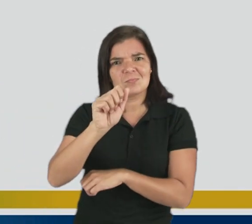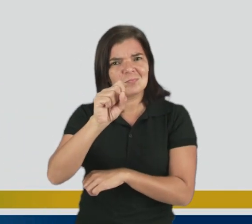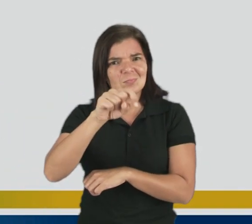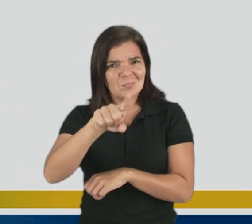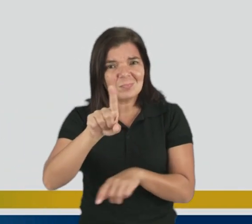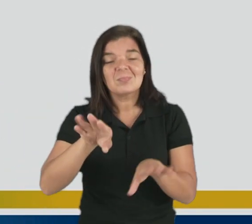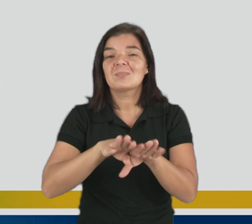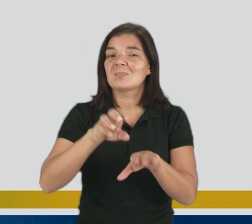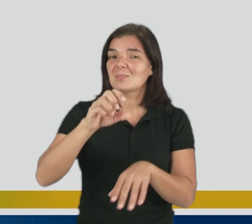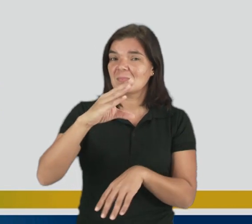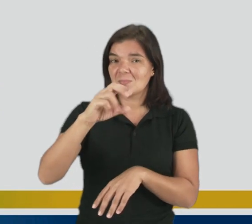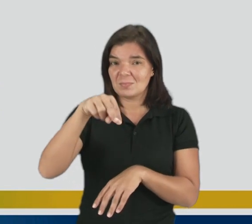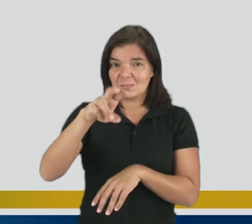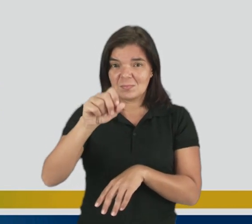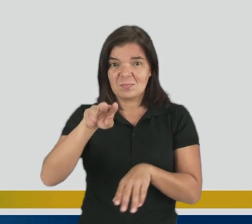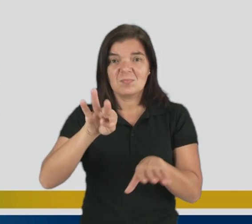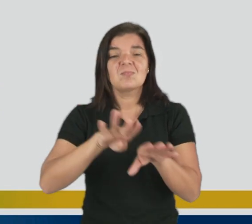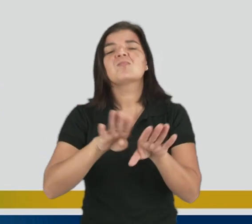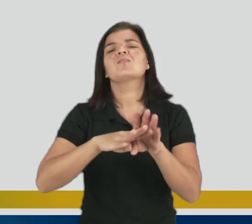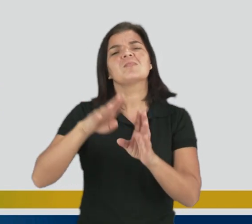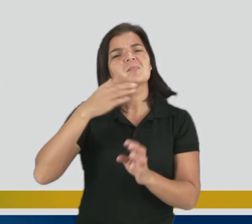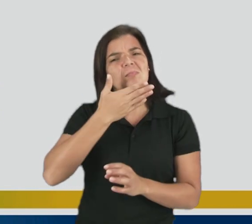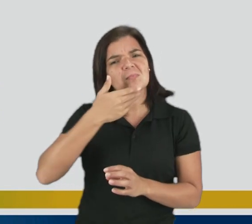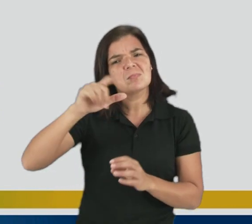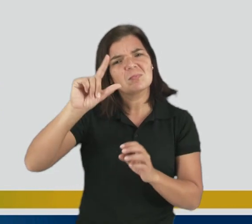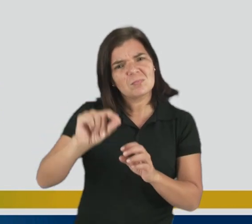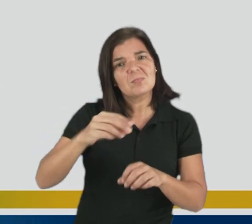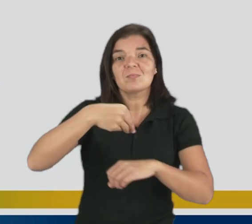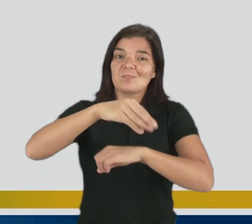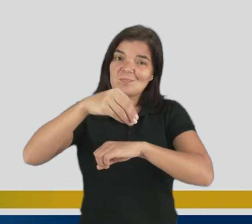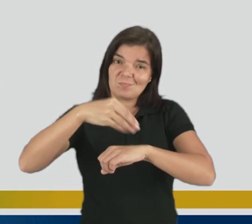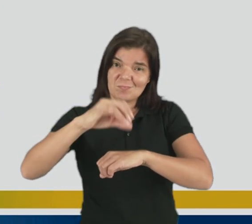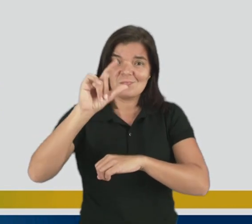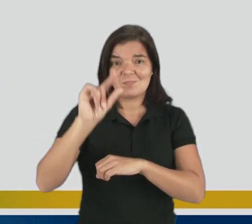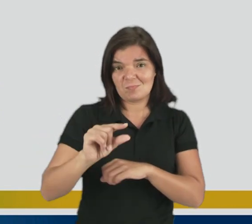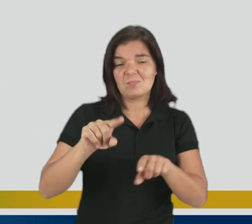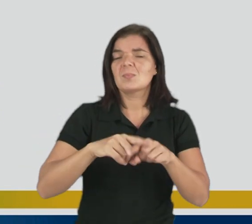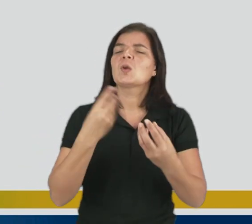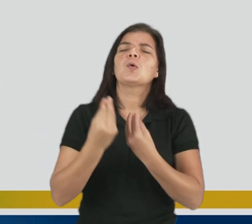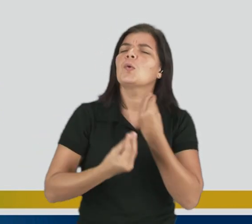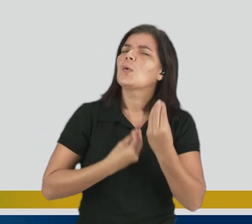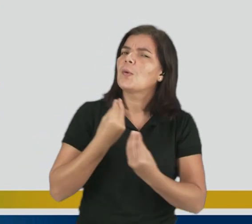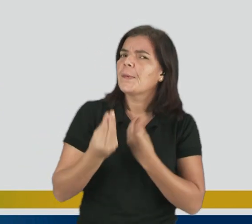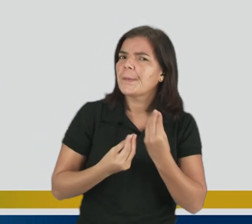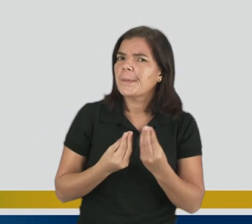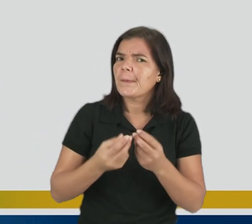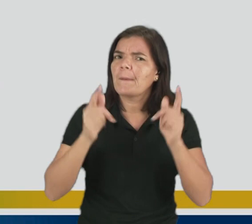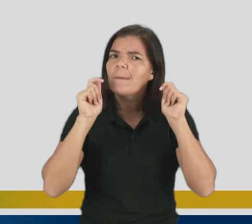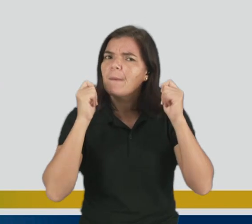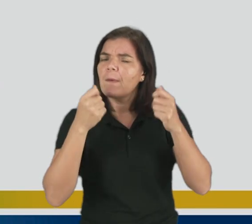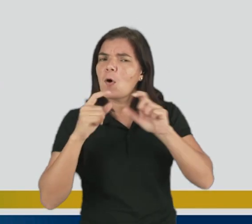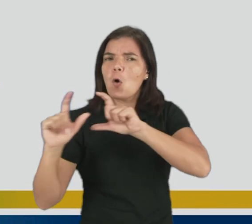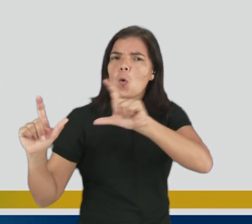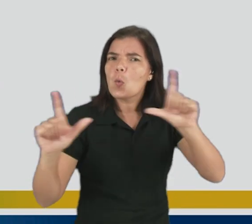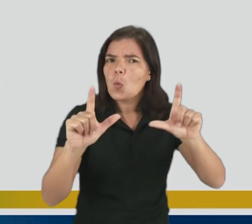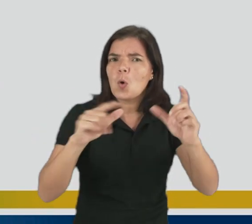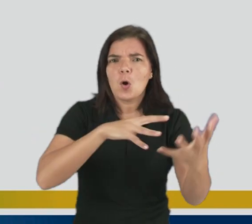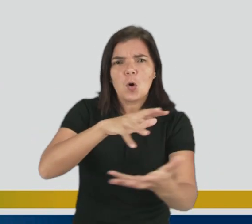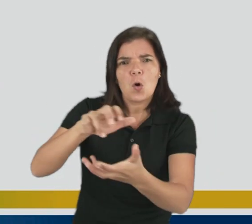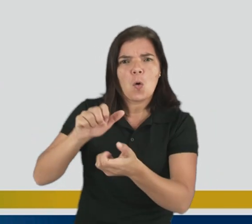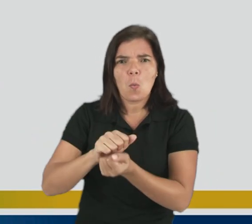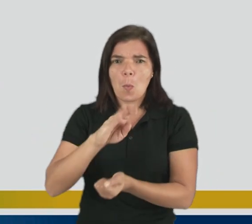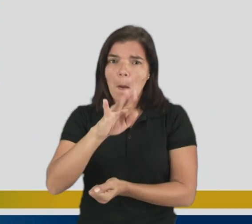natural. Menor dependência e maiores chances para exportar este combustível. E como ficaria a campanha feita para o mundo a respeito